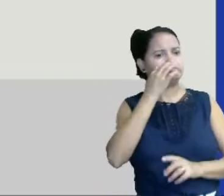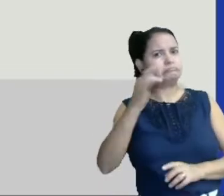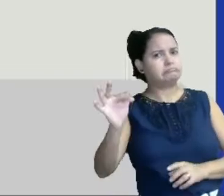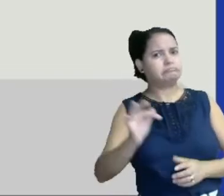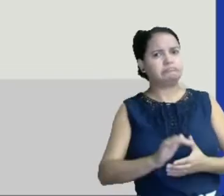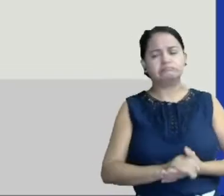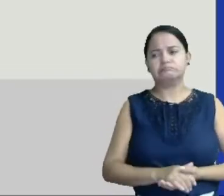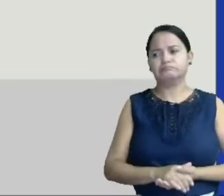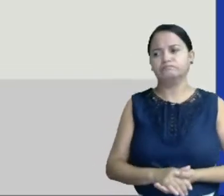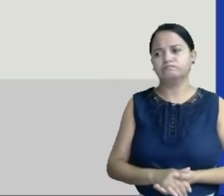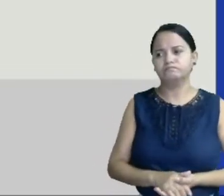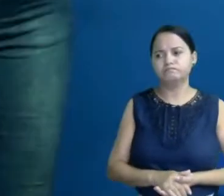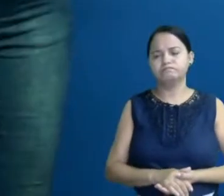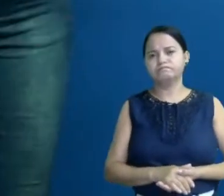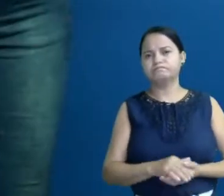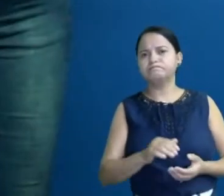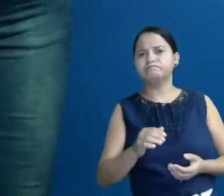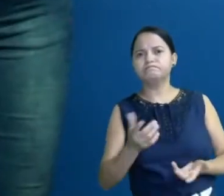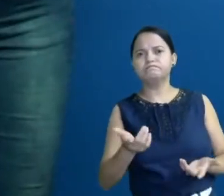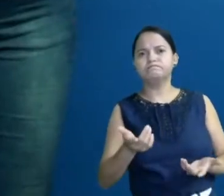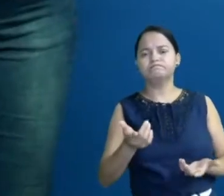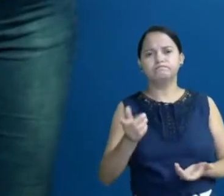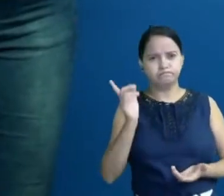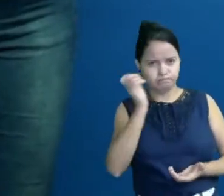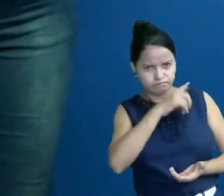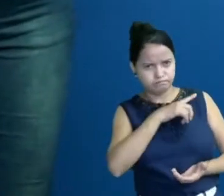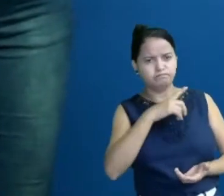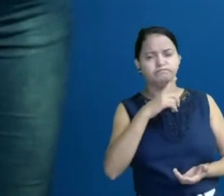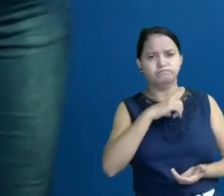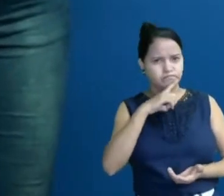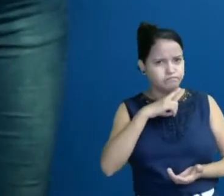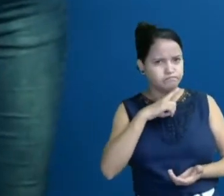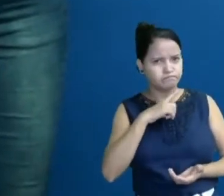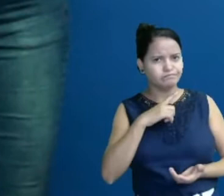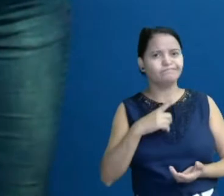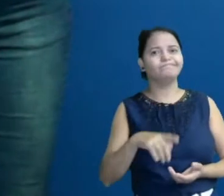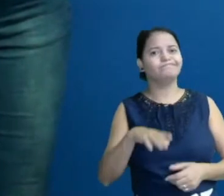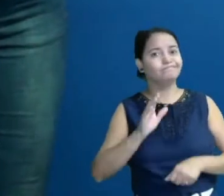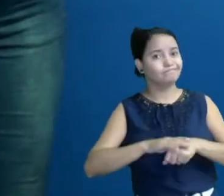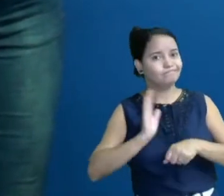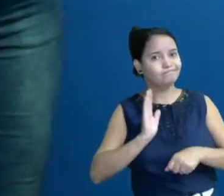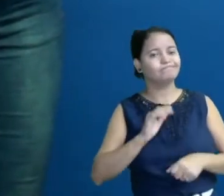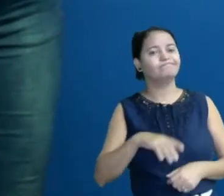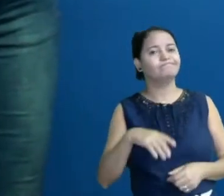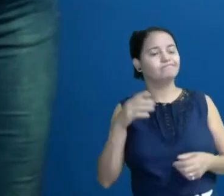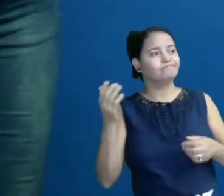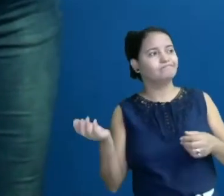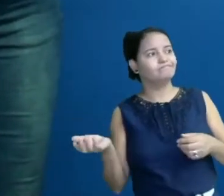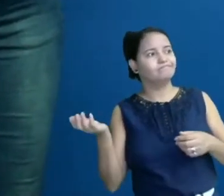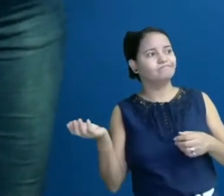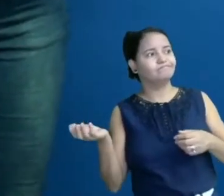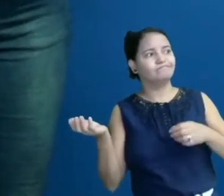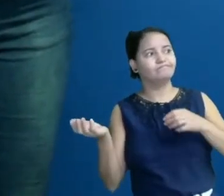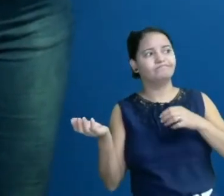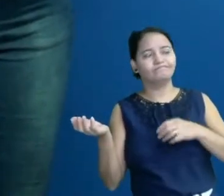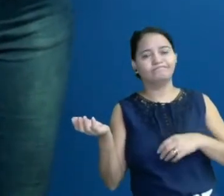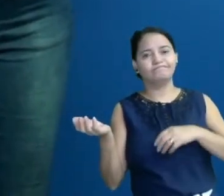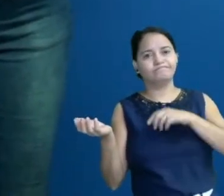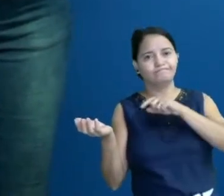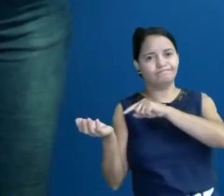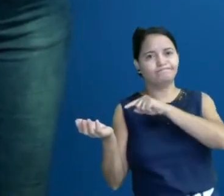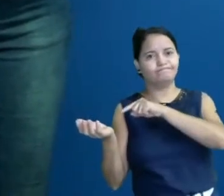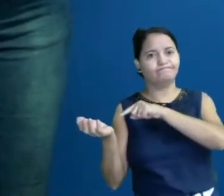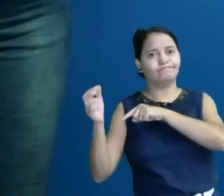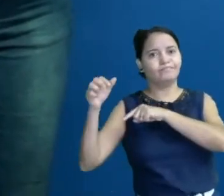Então a partir dessa representação não é difícil a gente perceber que o mamão é mais pesado que os